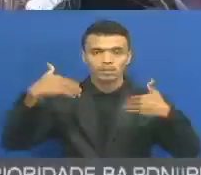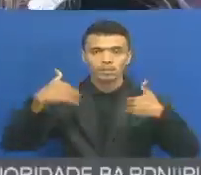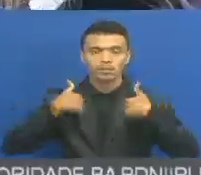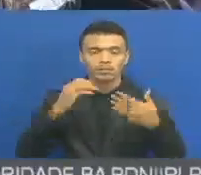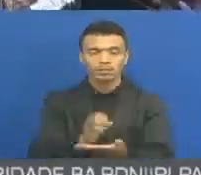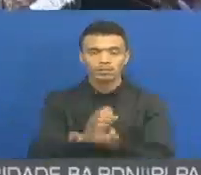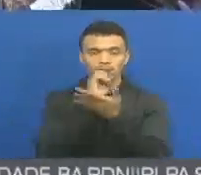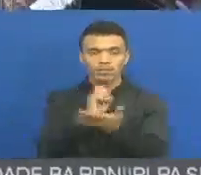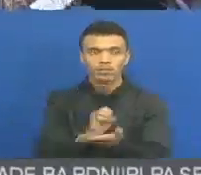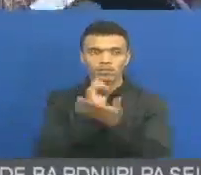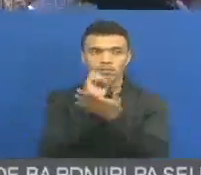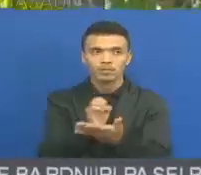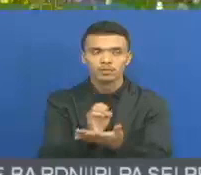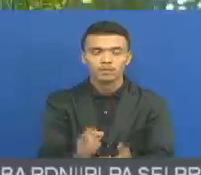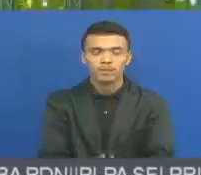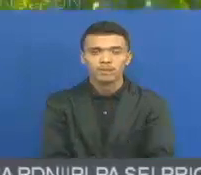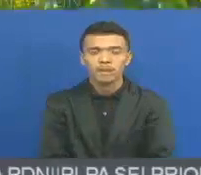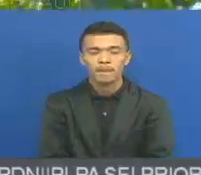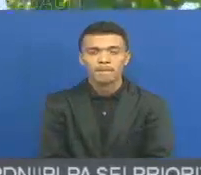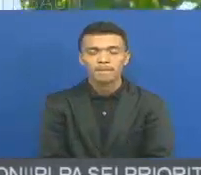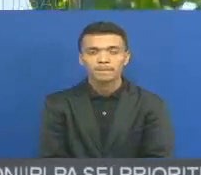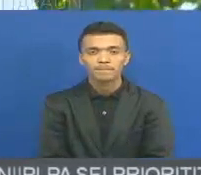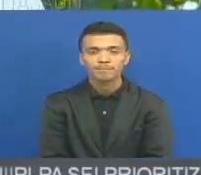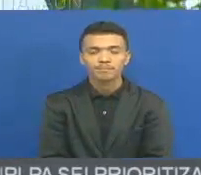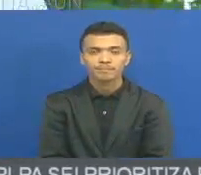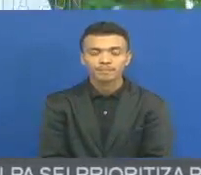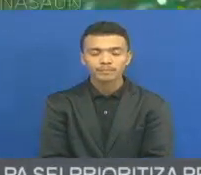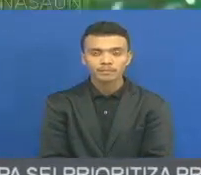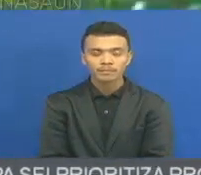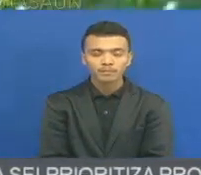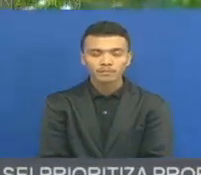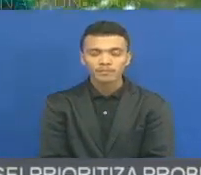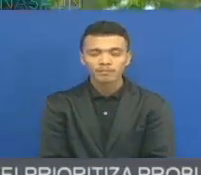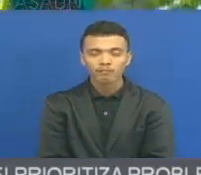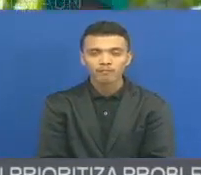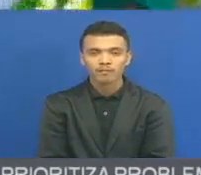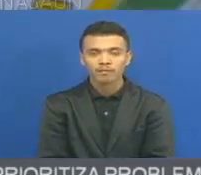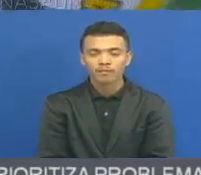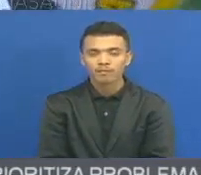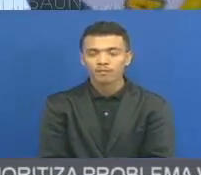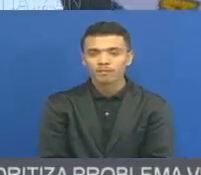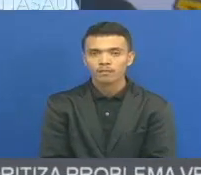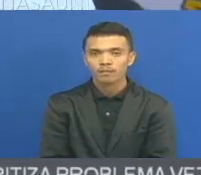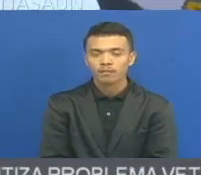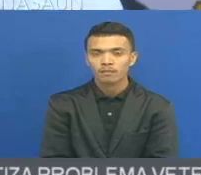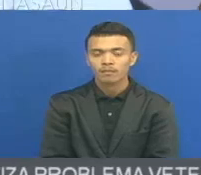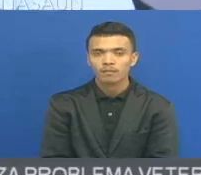refere. Passou a cada dia muda a situação. Bolo malutan